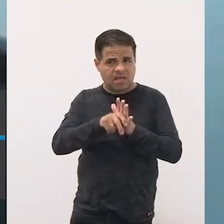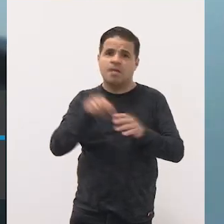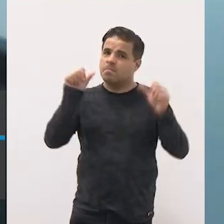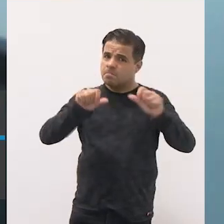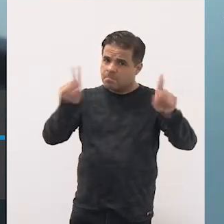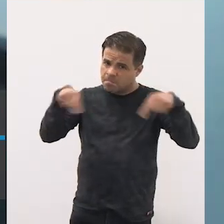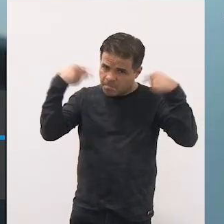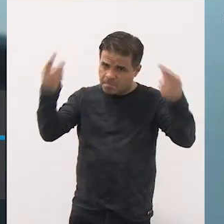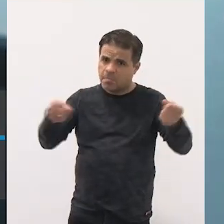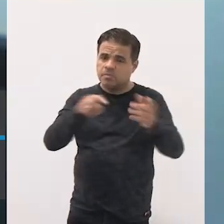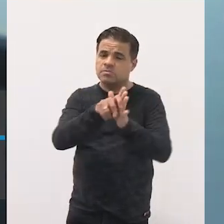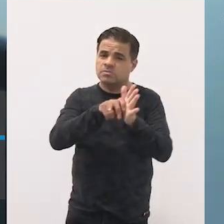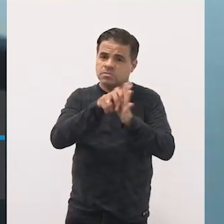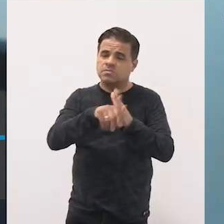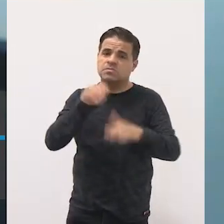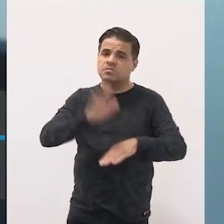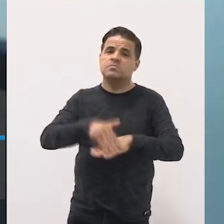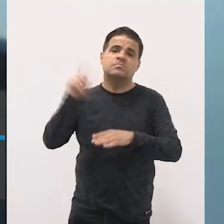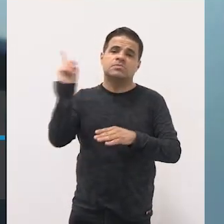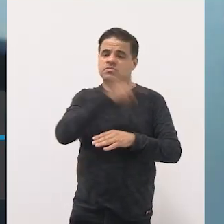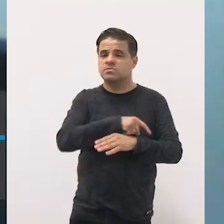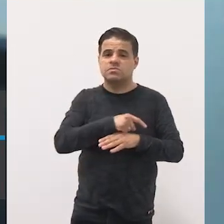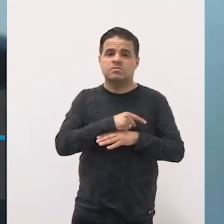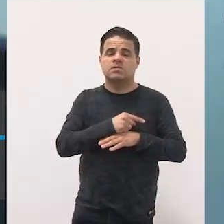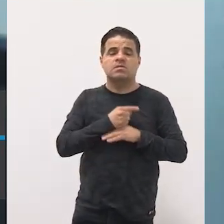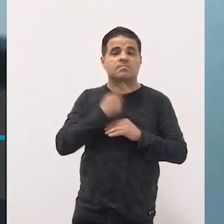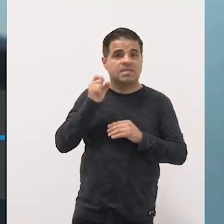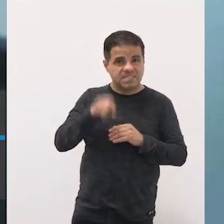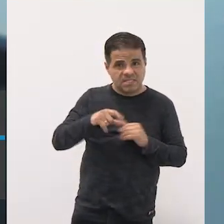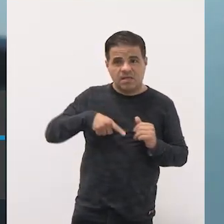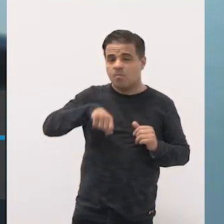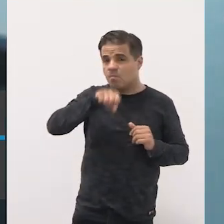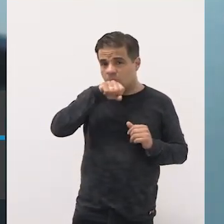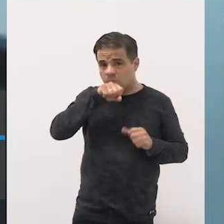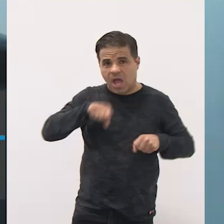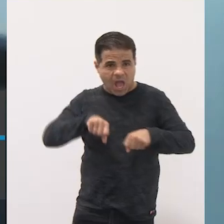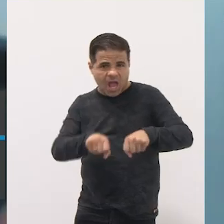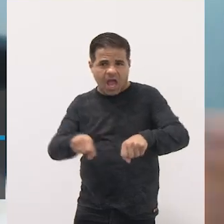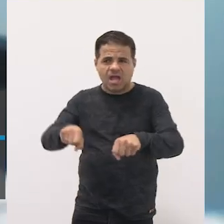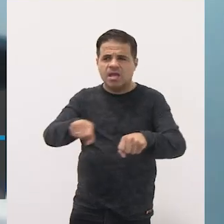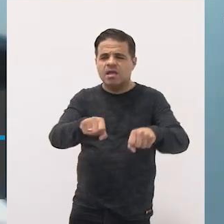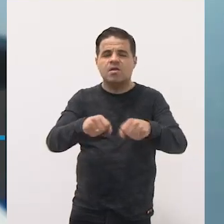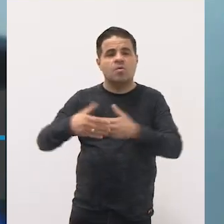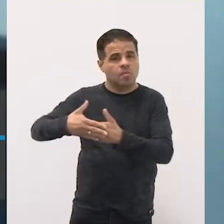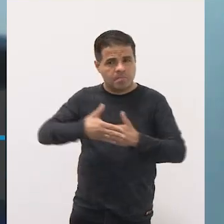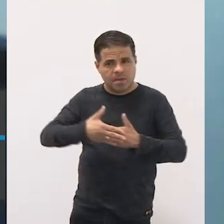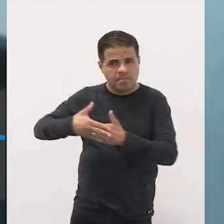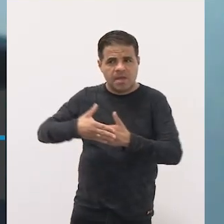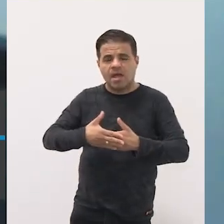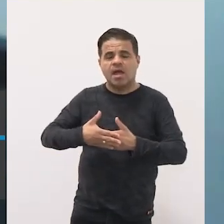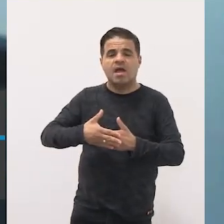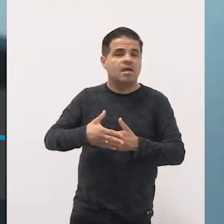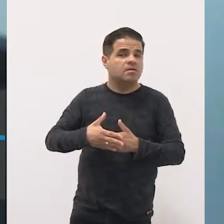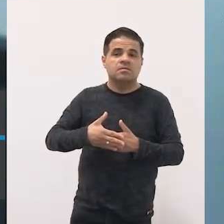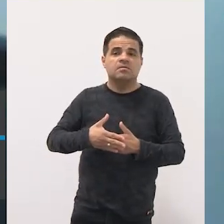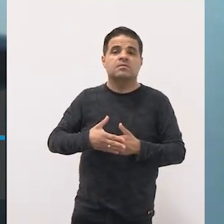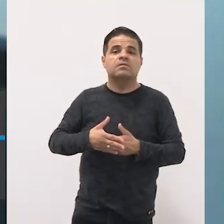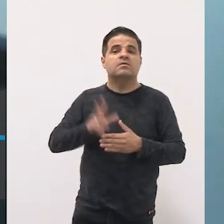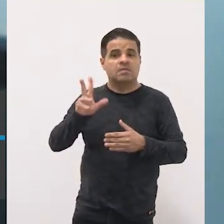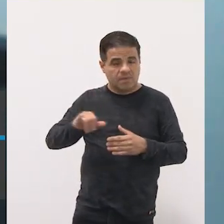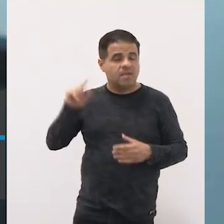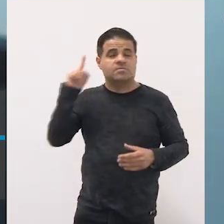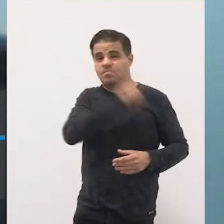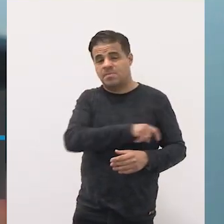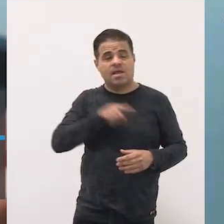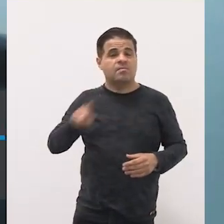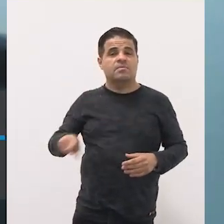mais difícil. Mas se tiver uma mãe, carrinho e com um bebê na mão, vai ser complicado